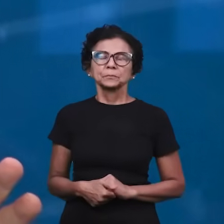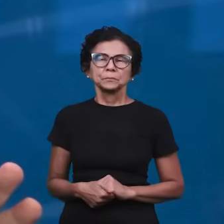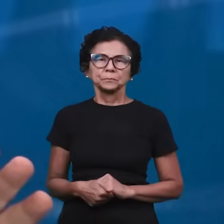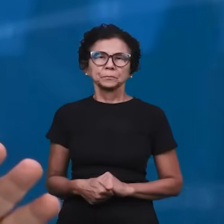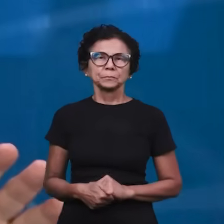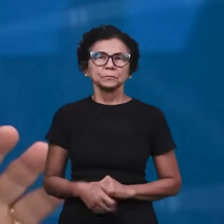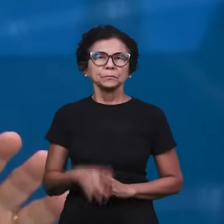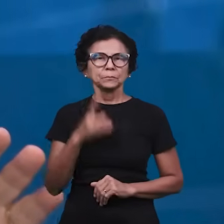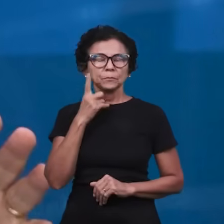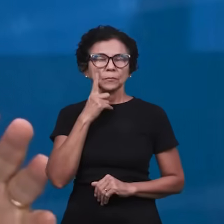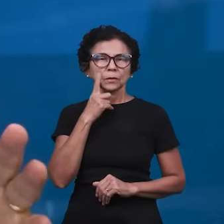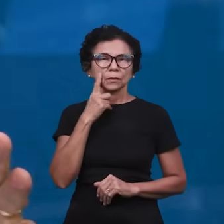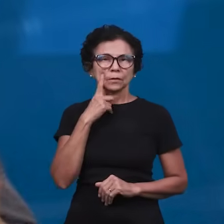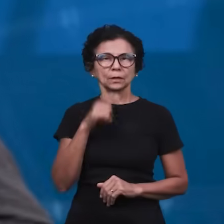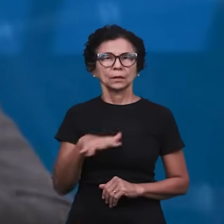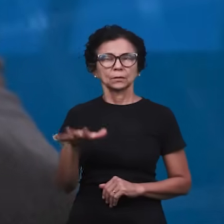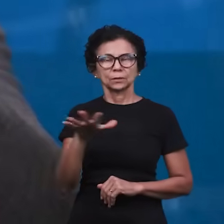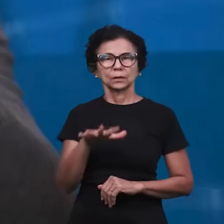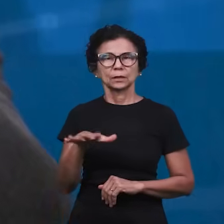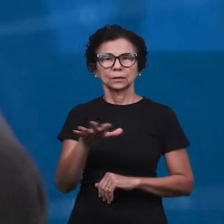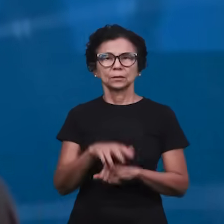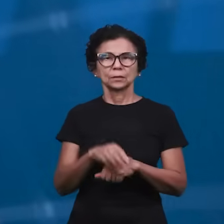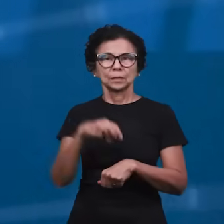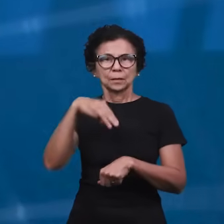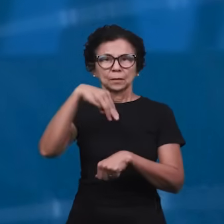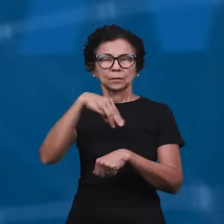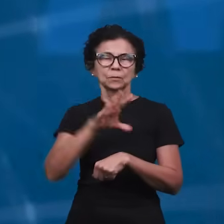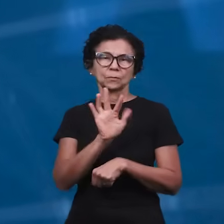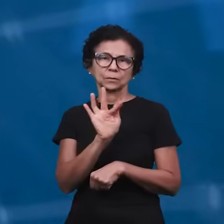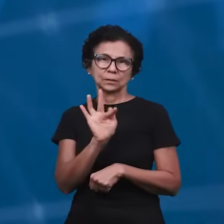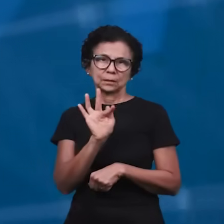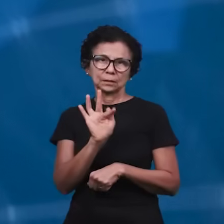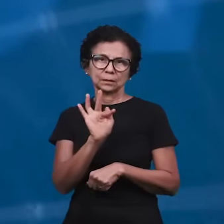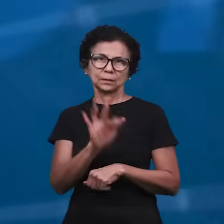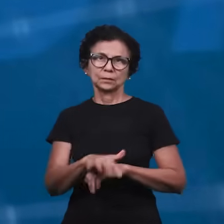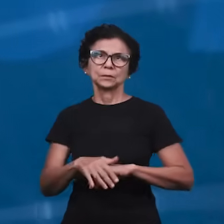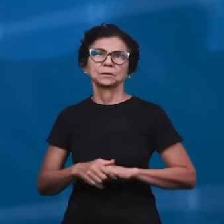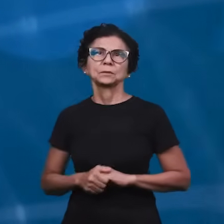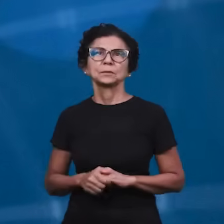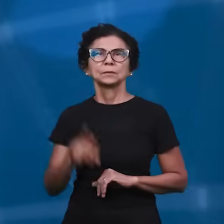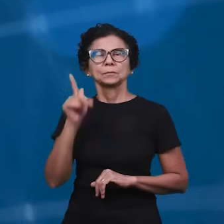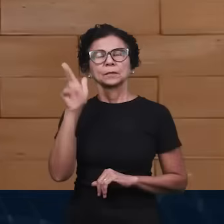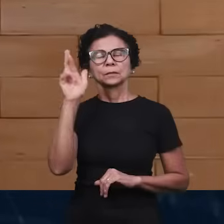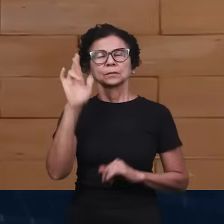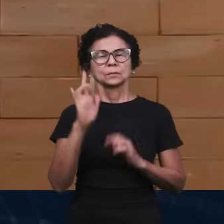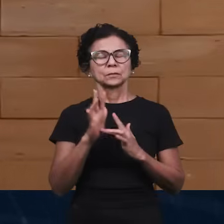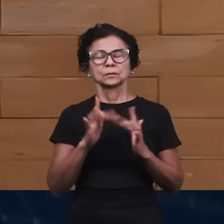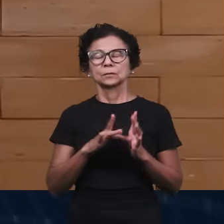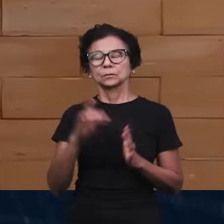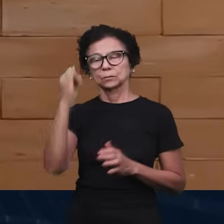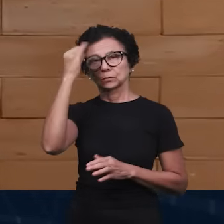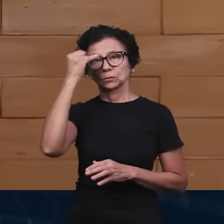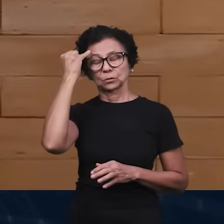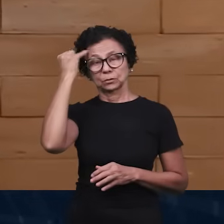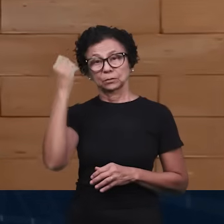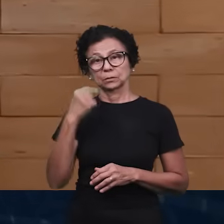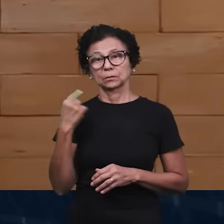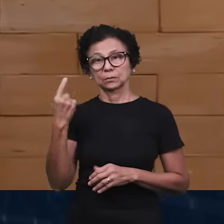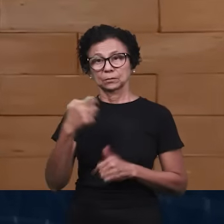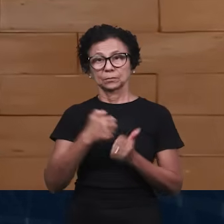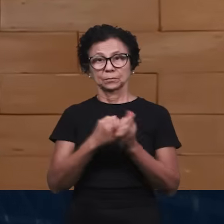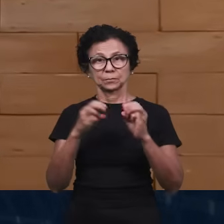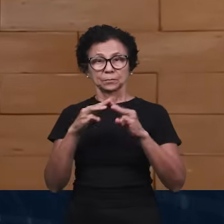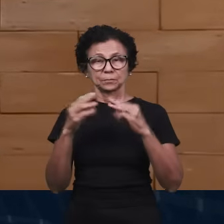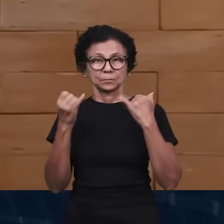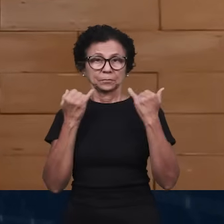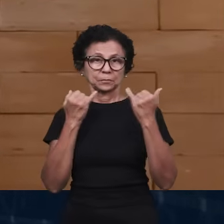agora da região serrana aqui do estado do Espírito Santo. Vamos agora para Marechal Floriano com a Ana Alice. A paz do Senhor Jesus, Jorge, e a